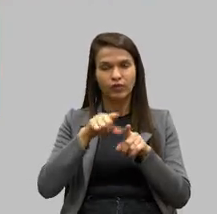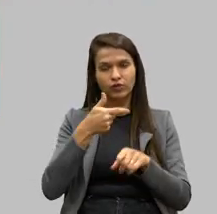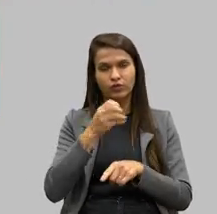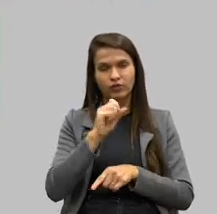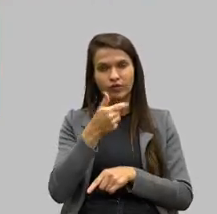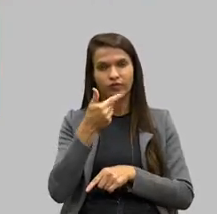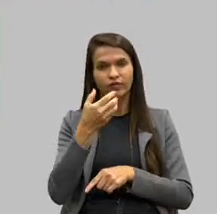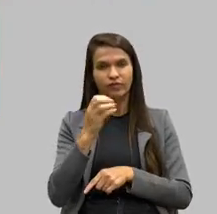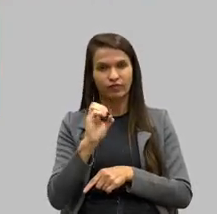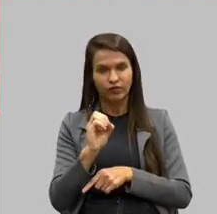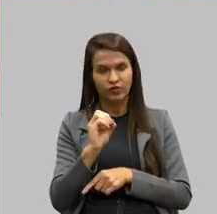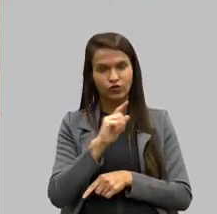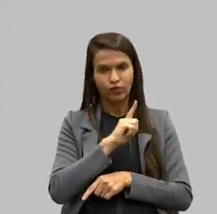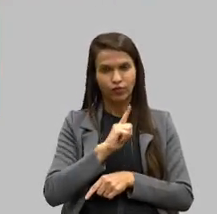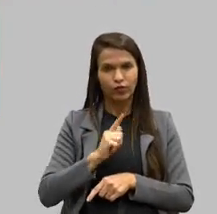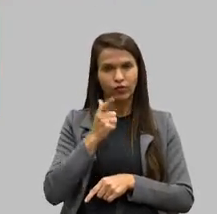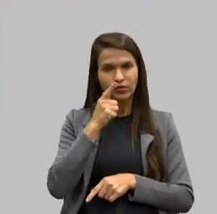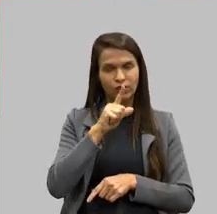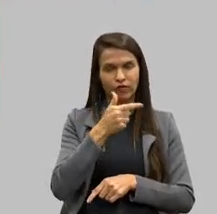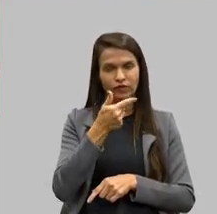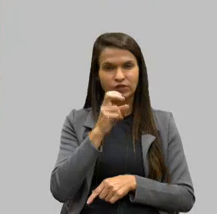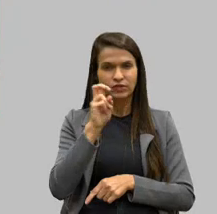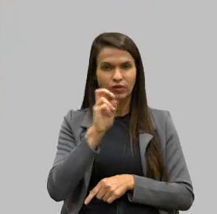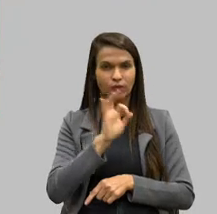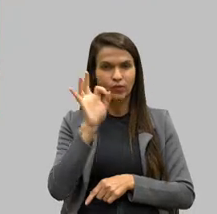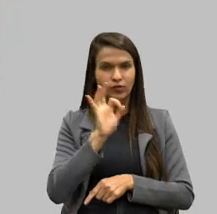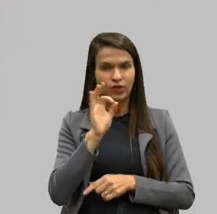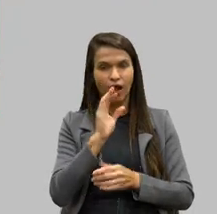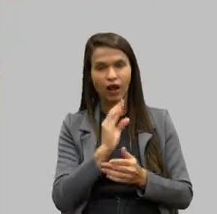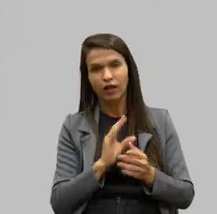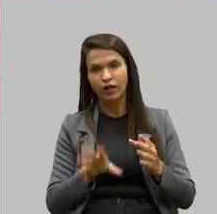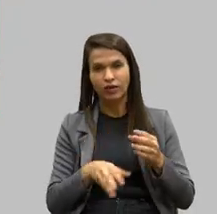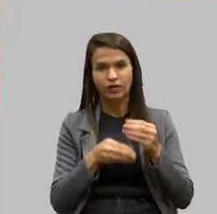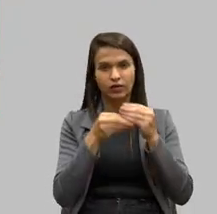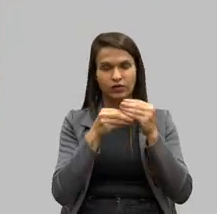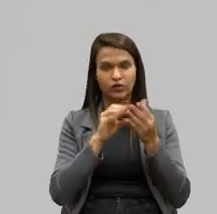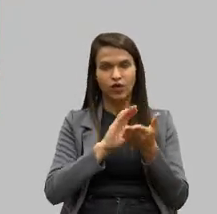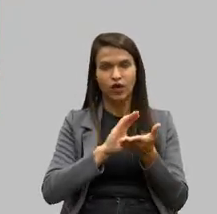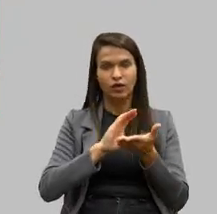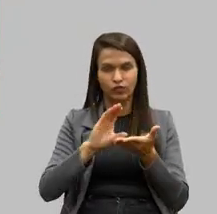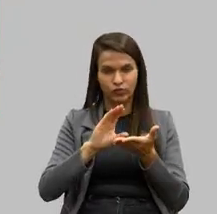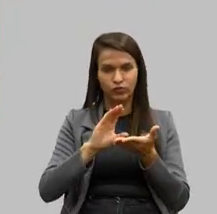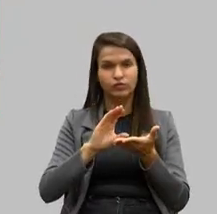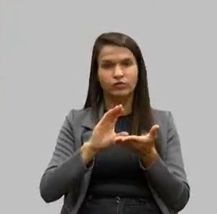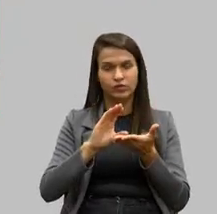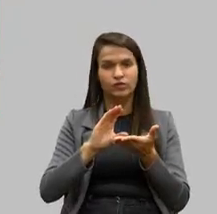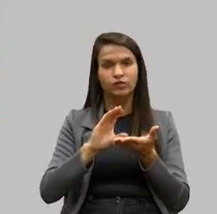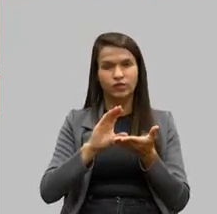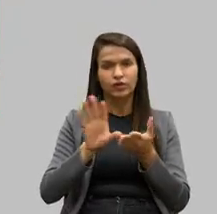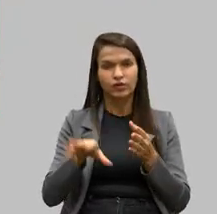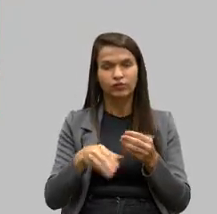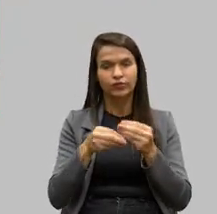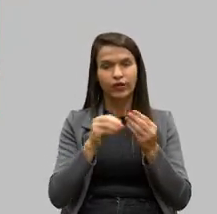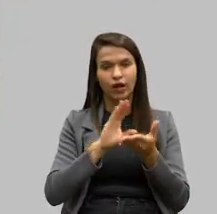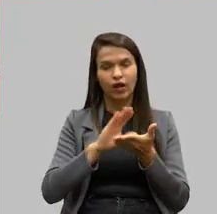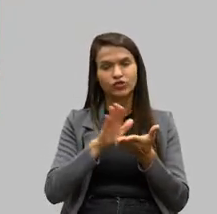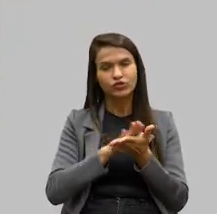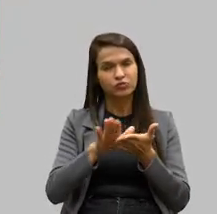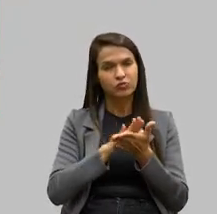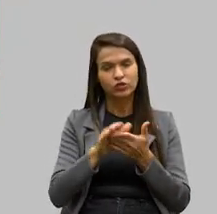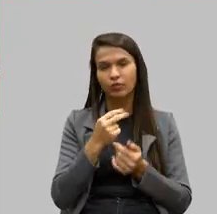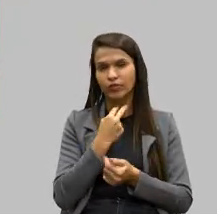porque o governo, para se chegar aos 25%, ele acrescenta recursos. Isso. Ele acrescenta despesas que não